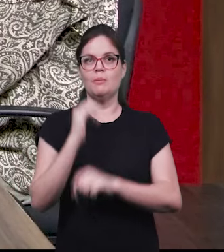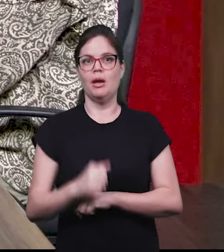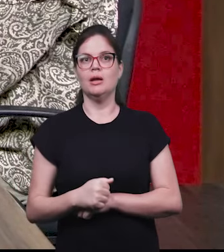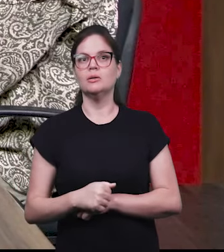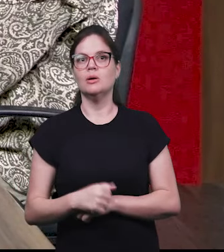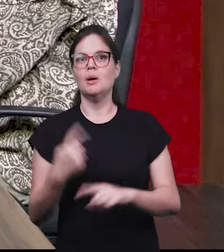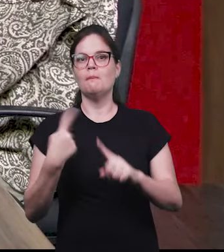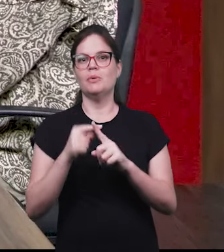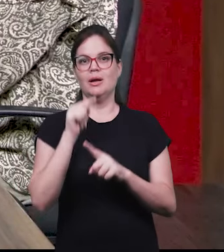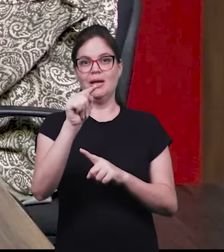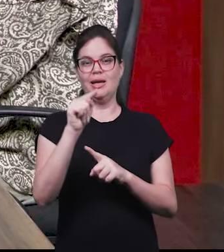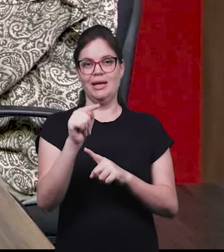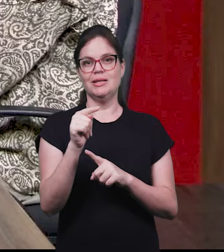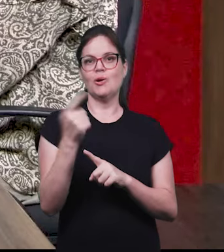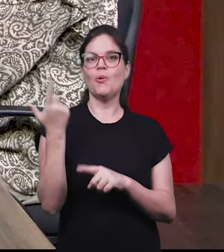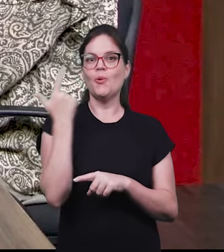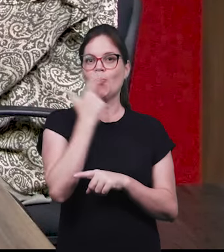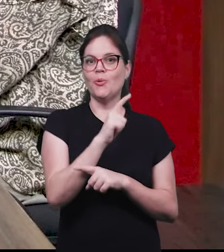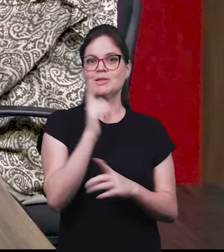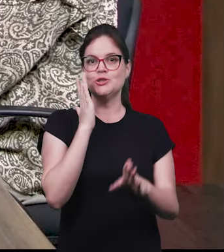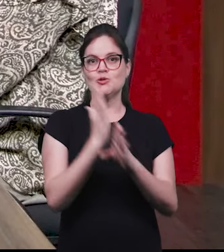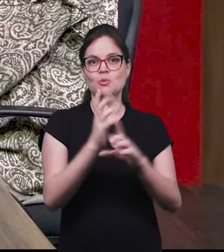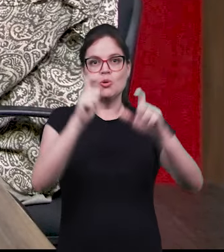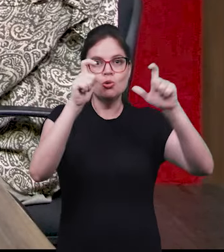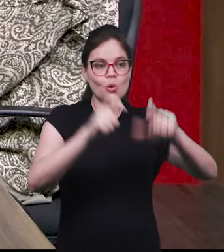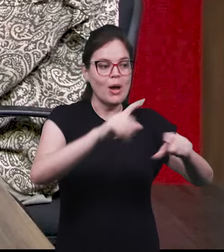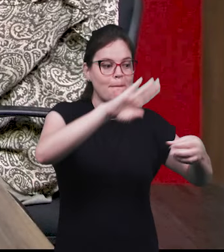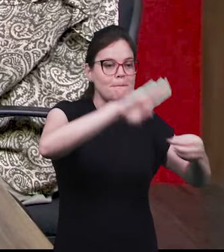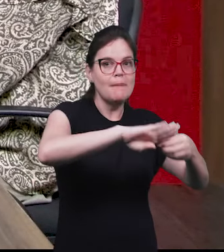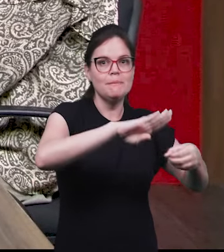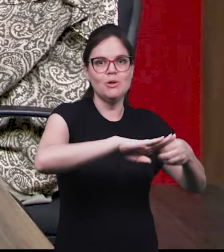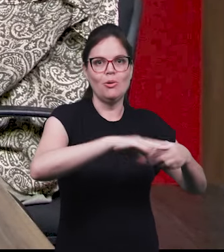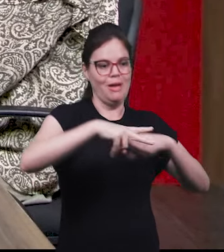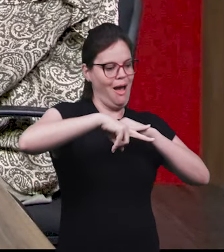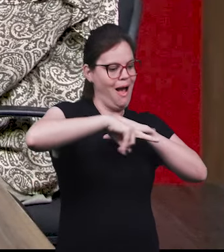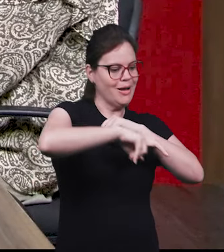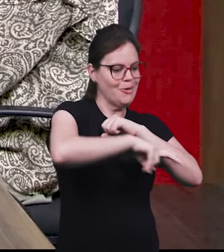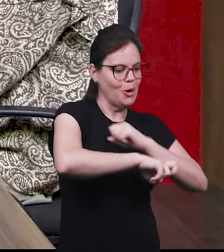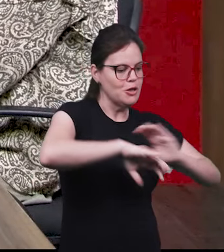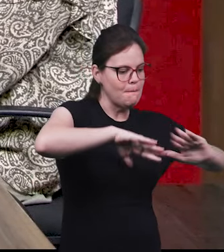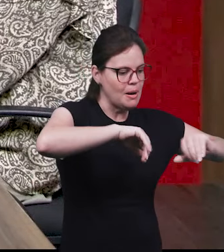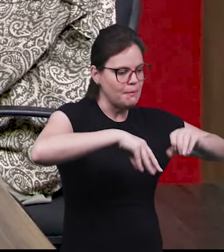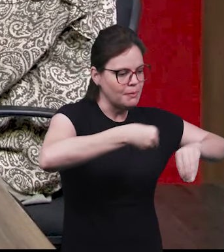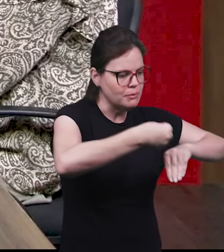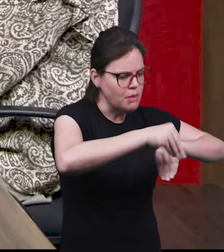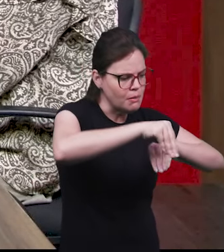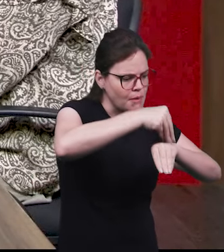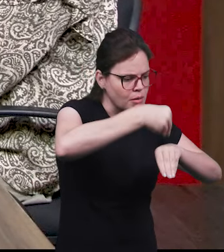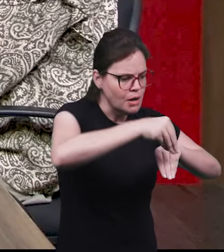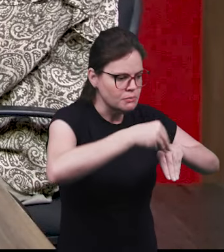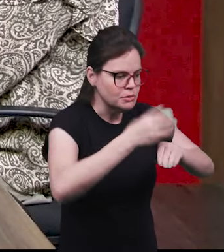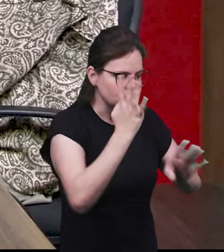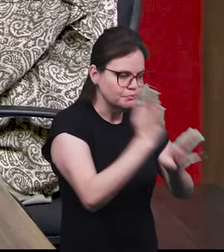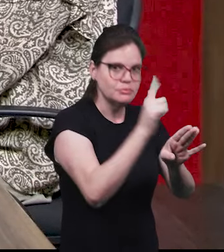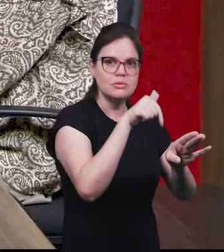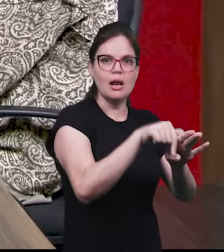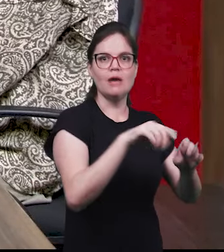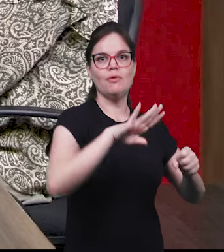interessante, o fato dele ter sido descoberto na Babilônia, aquilo que, né, o Albert